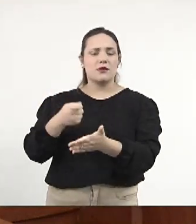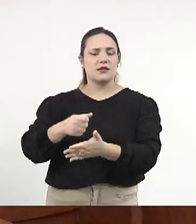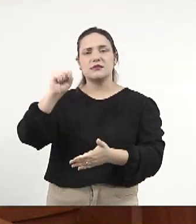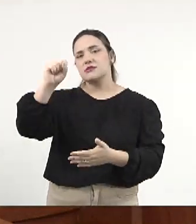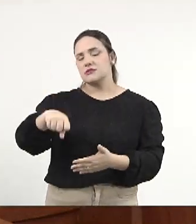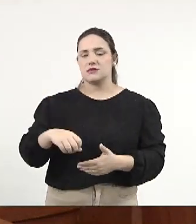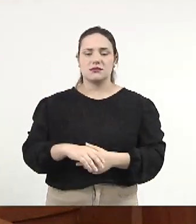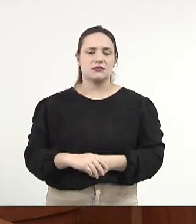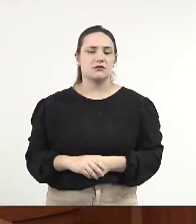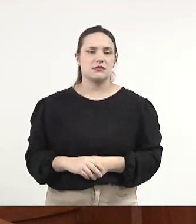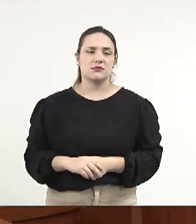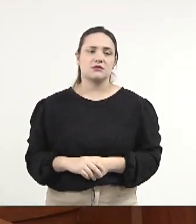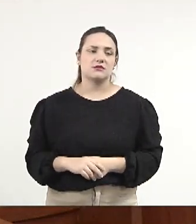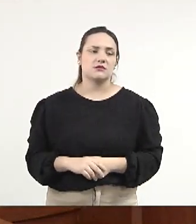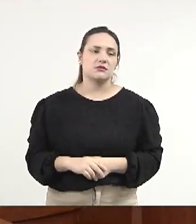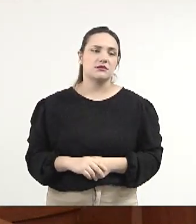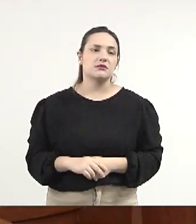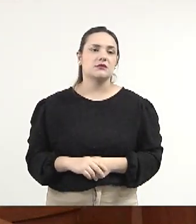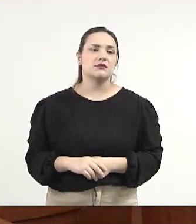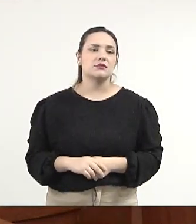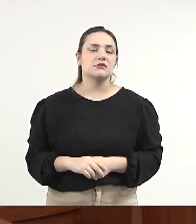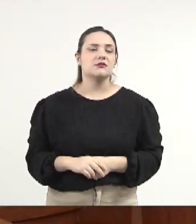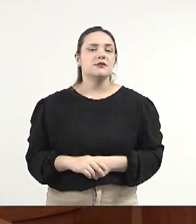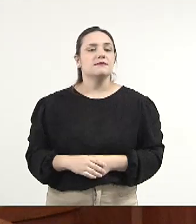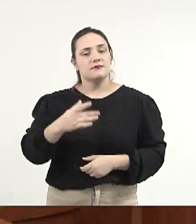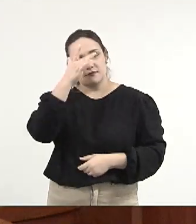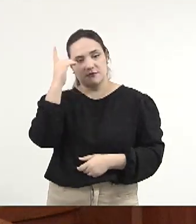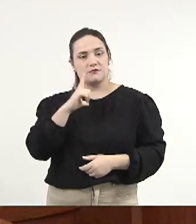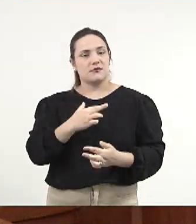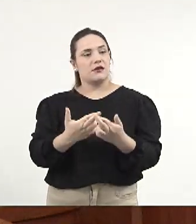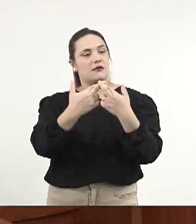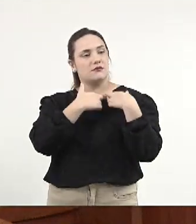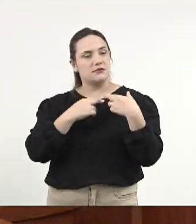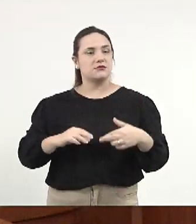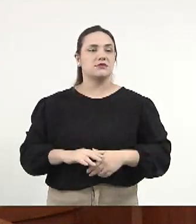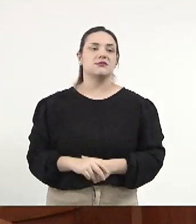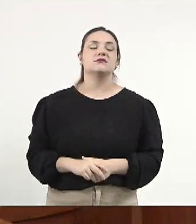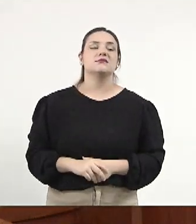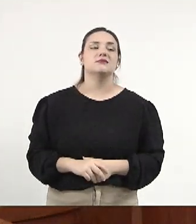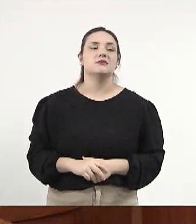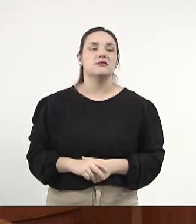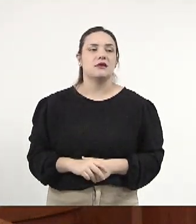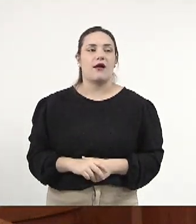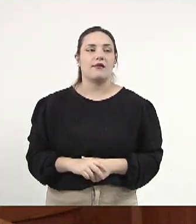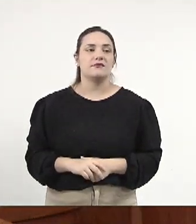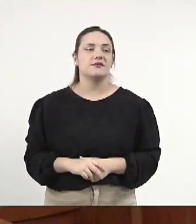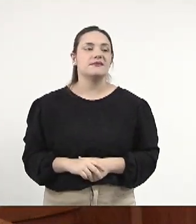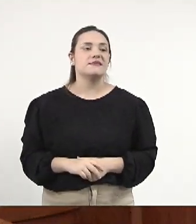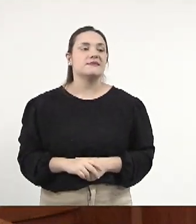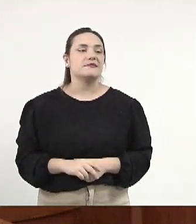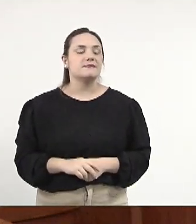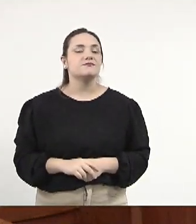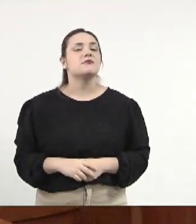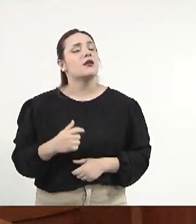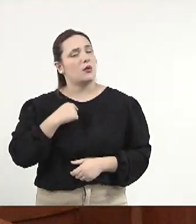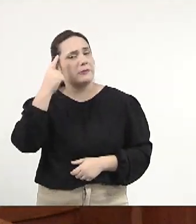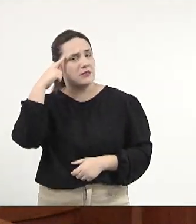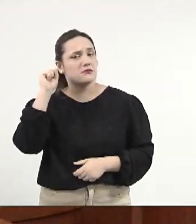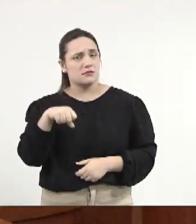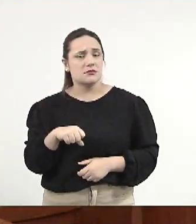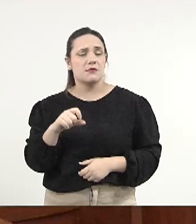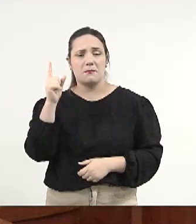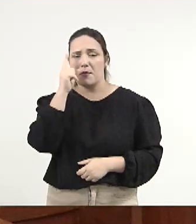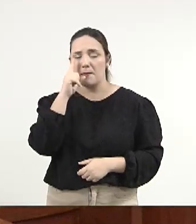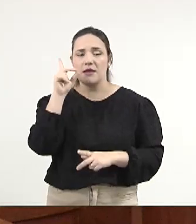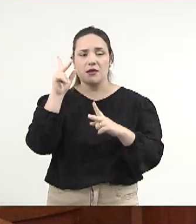né, das autoridades, das pessoas responsáveis. E eu acho que essas mães são umas heroínas,